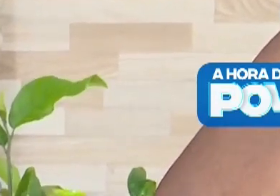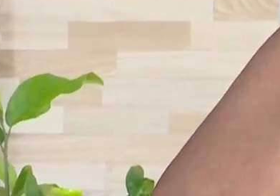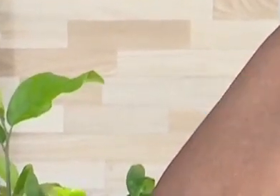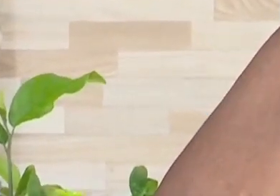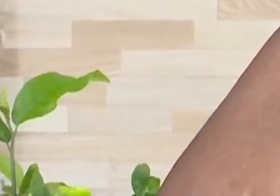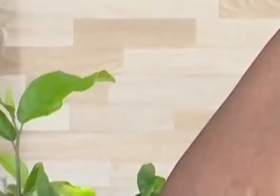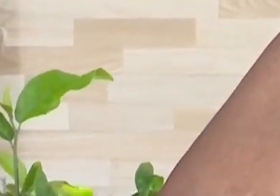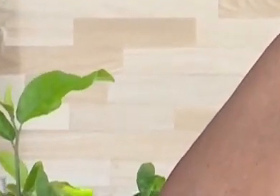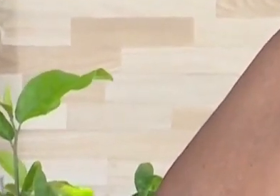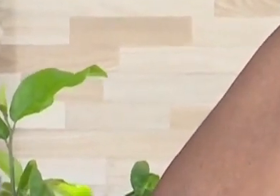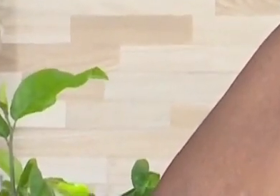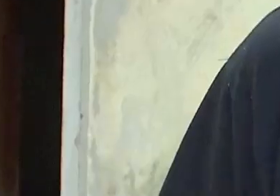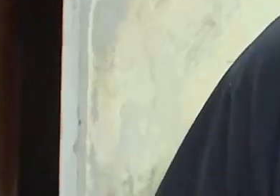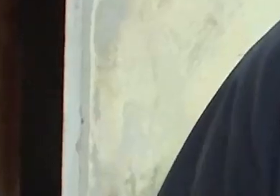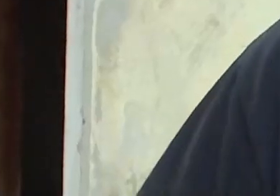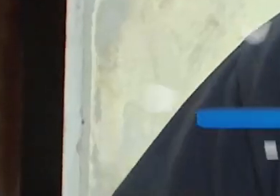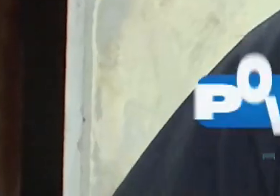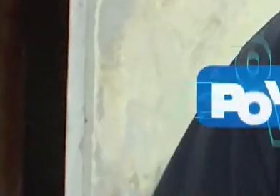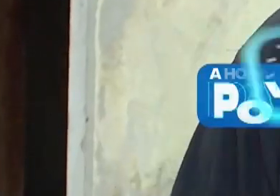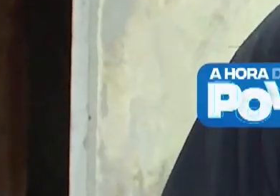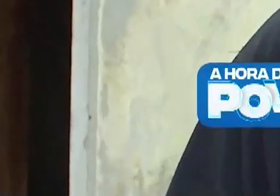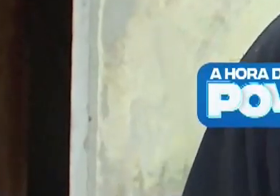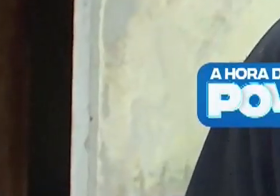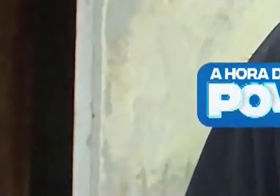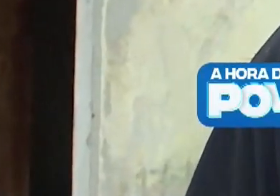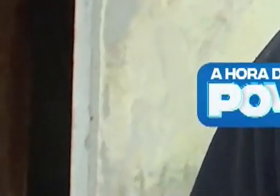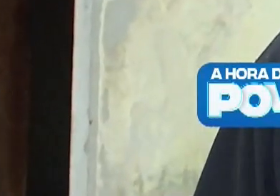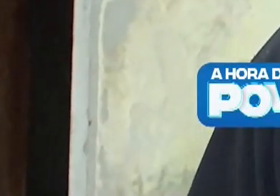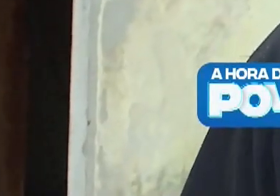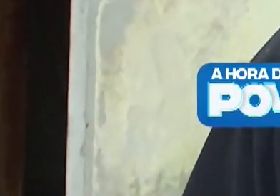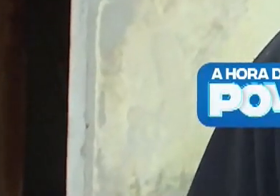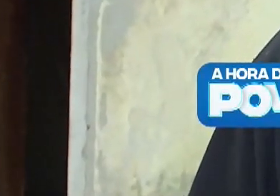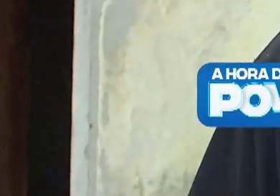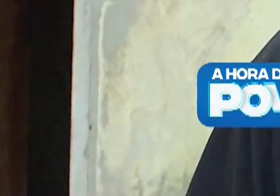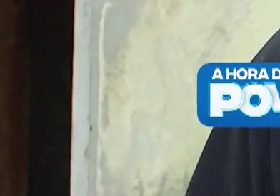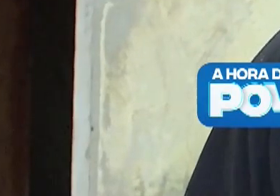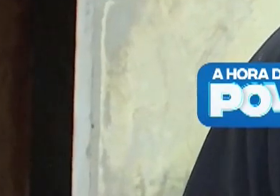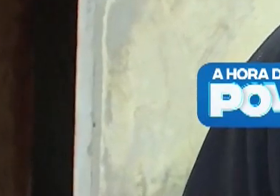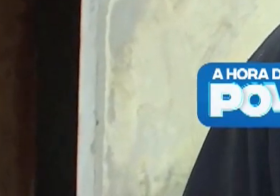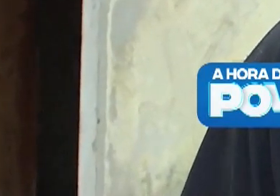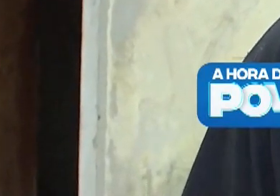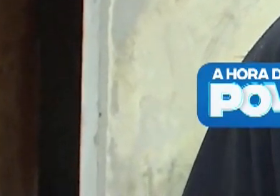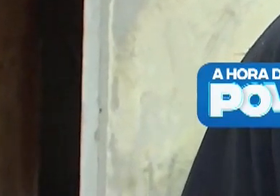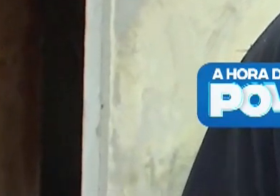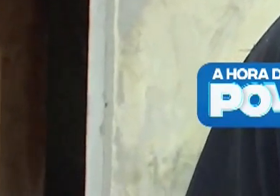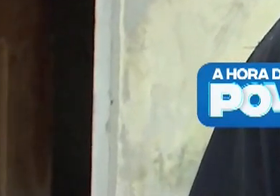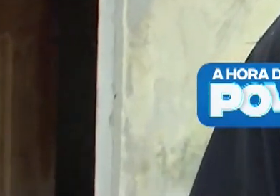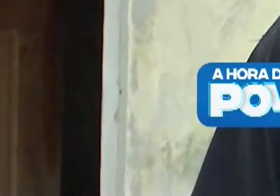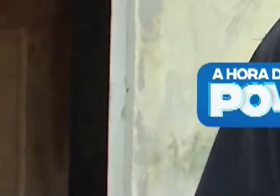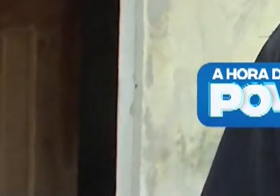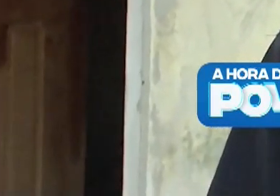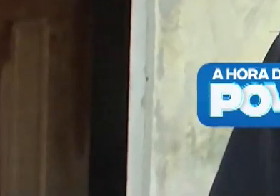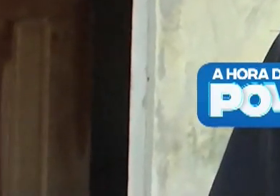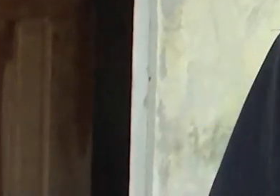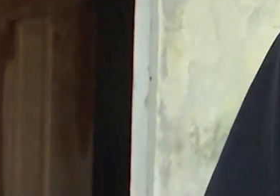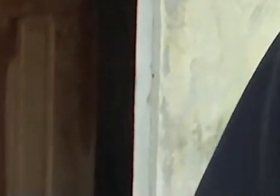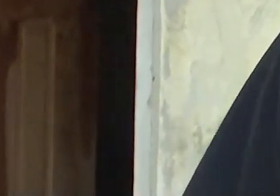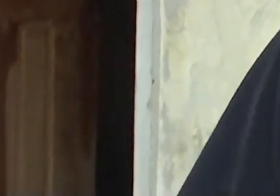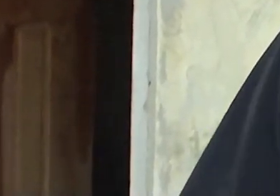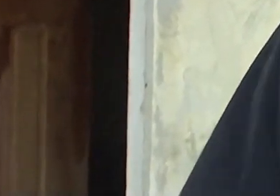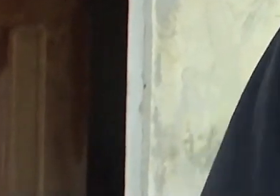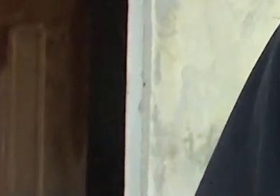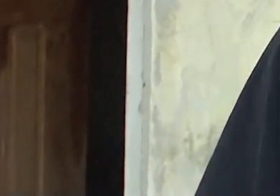muita saúde pro Fábio. Nós moramos aqui no bairro Bela Vista e, Fábio, muita saúde para você, que Deus te